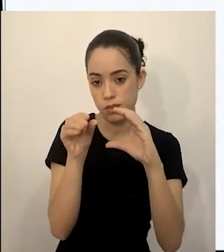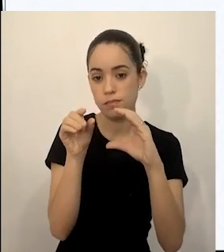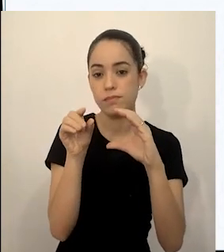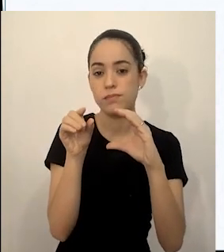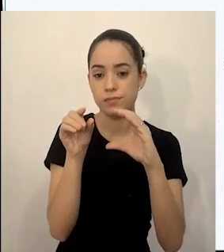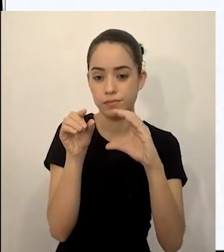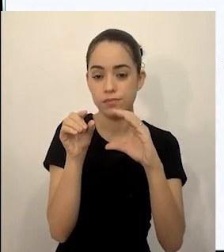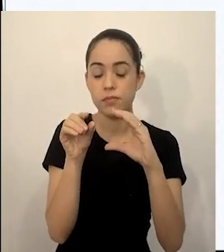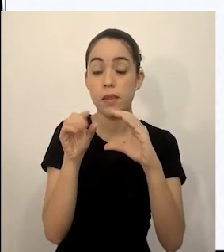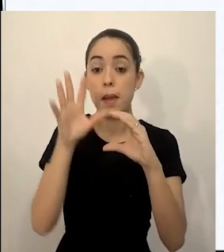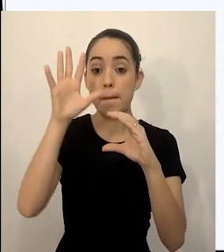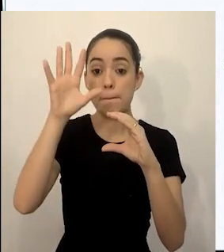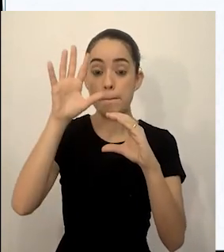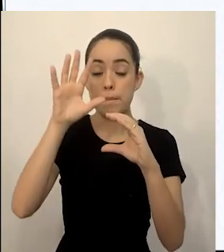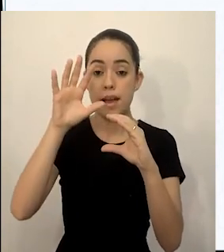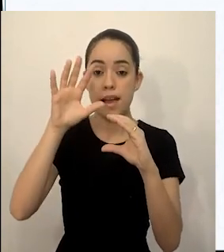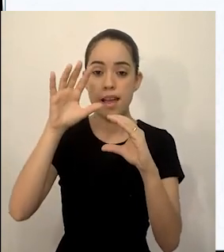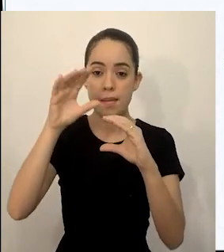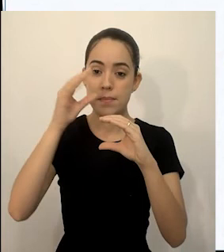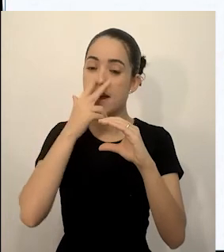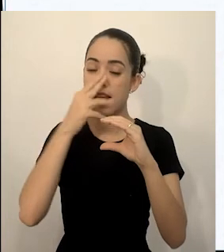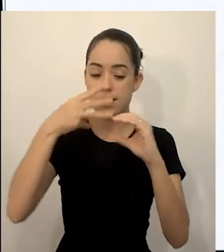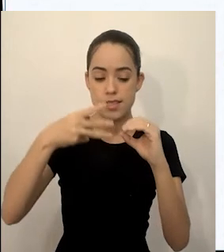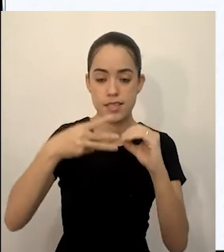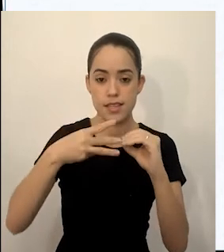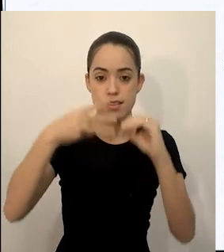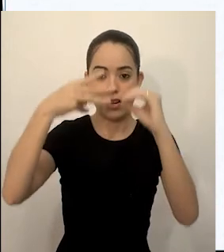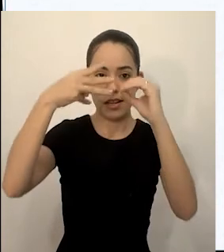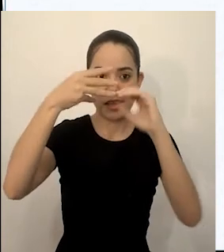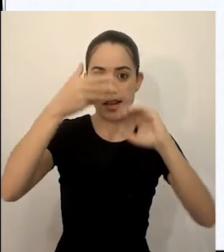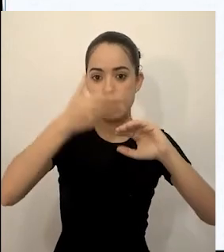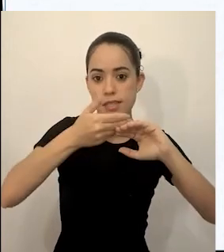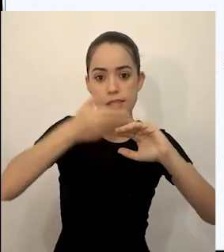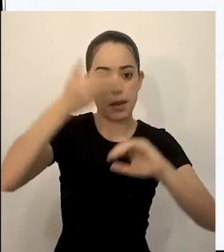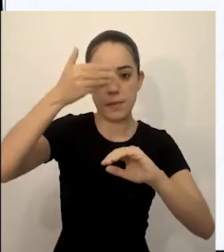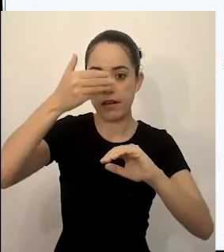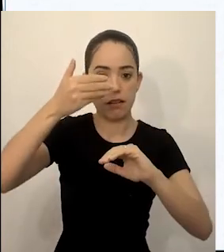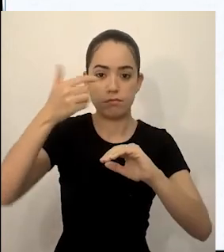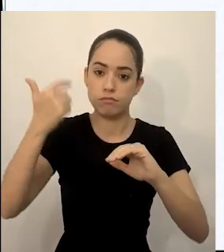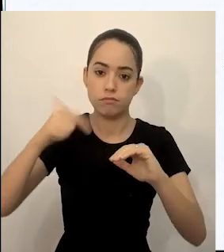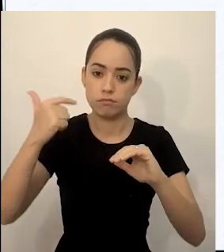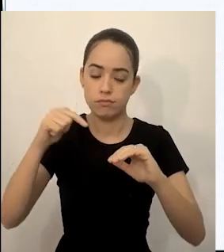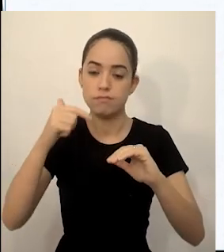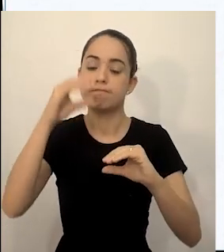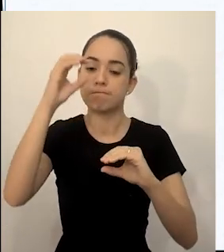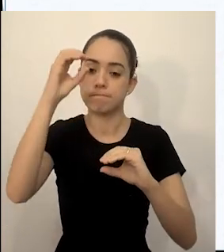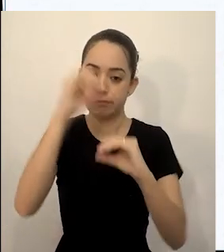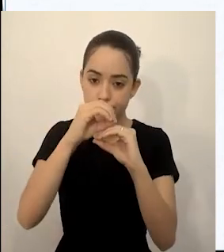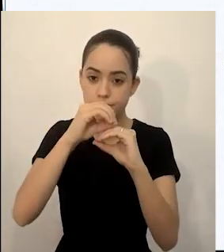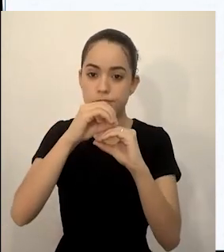não há separação completa entre estas células,